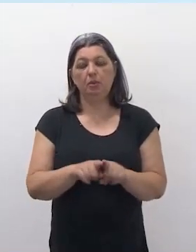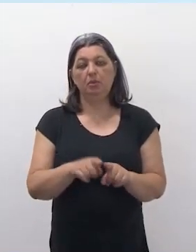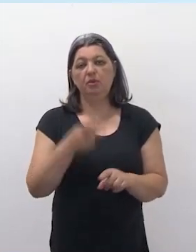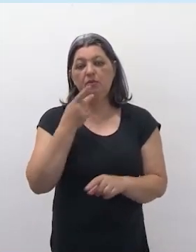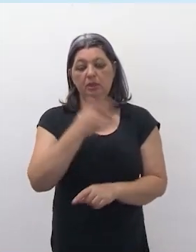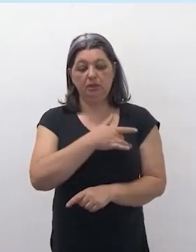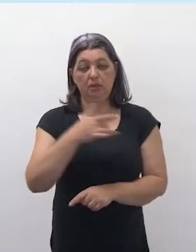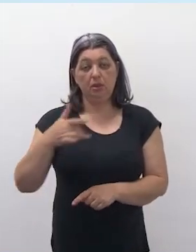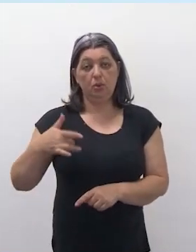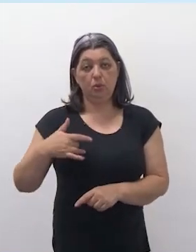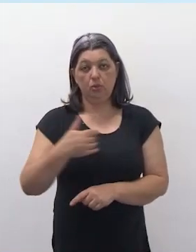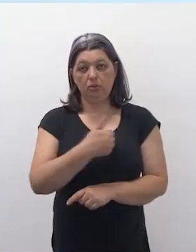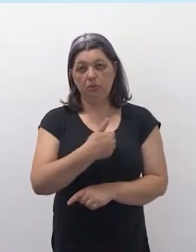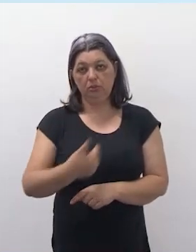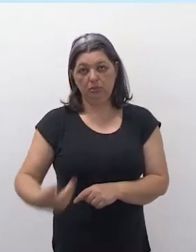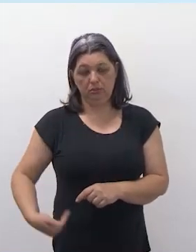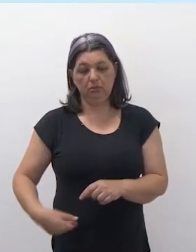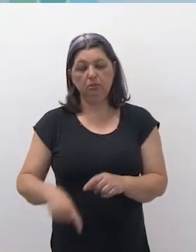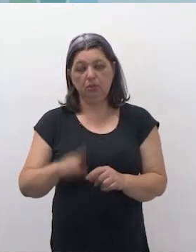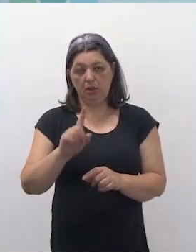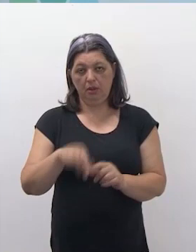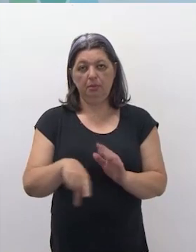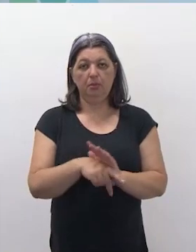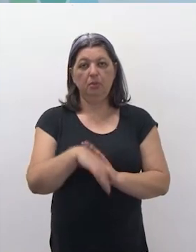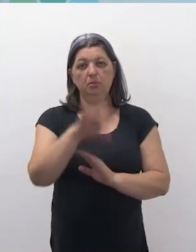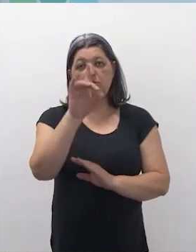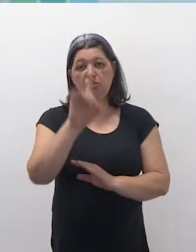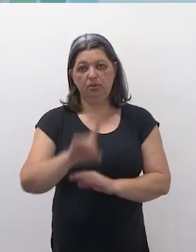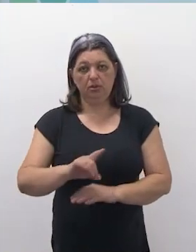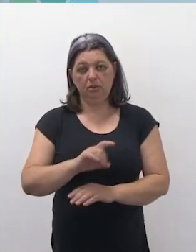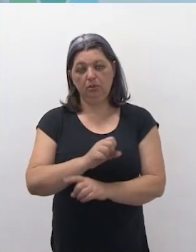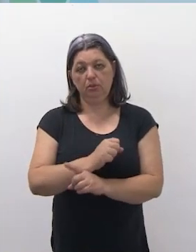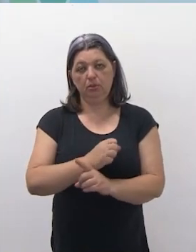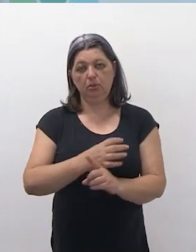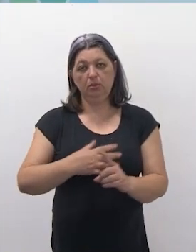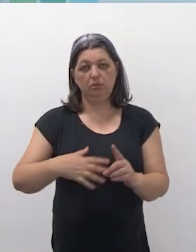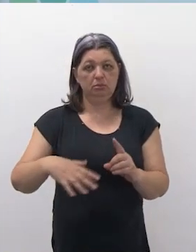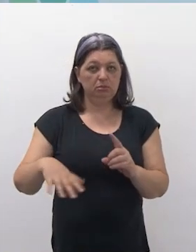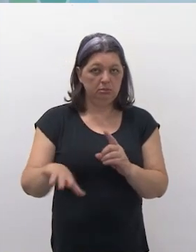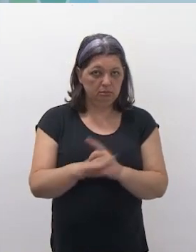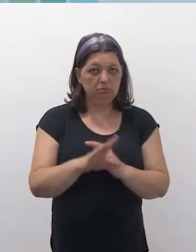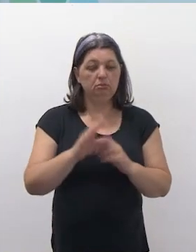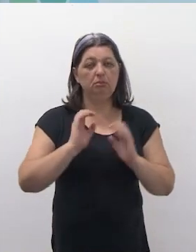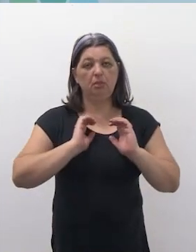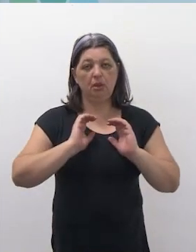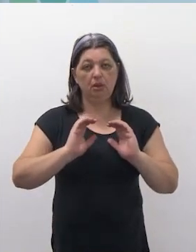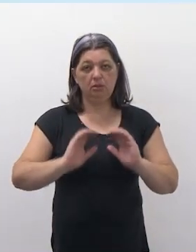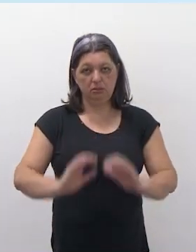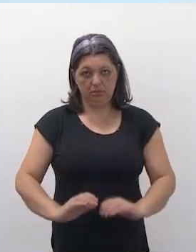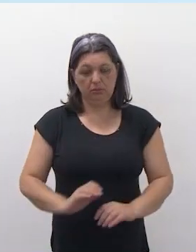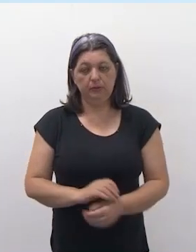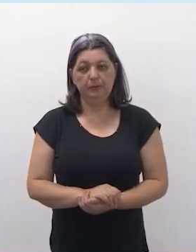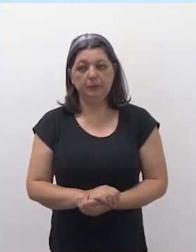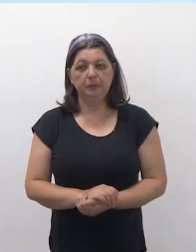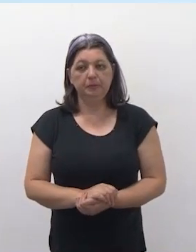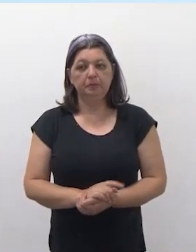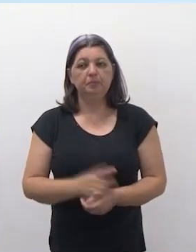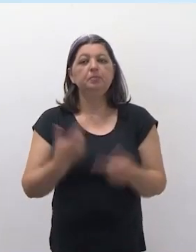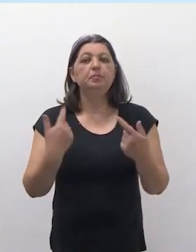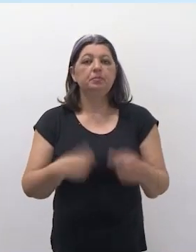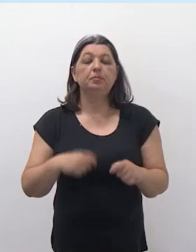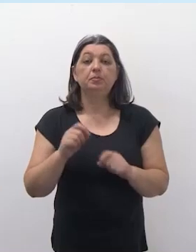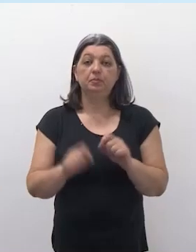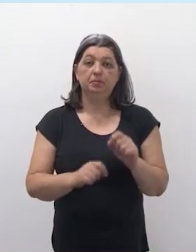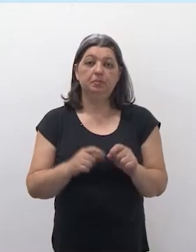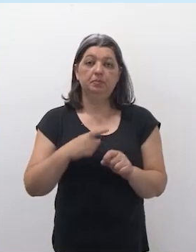falando justamente de direitos sociais, né? Então, existe então uma necessidade para